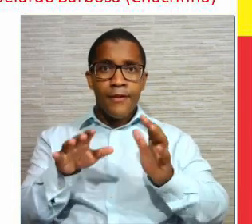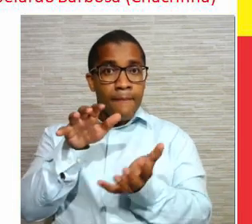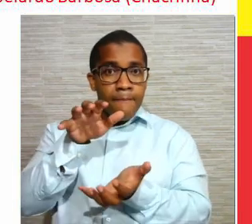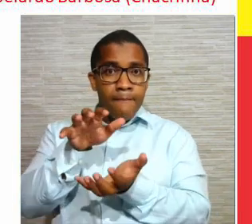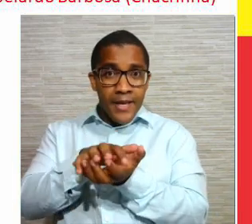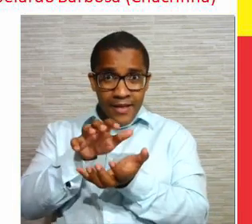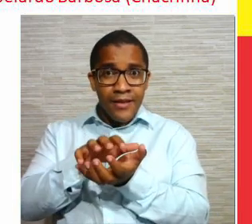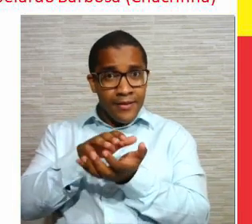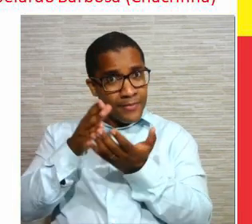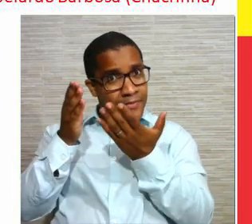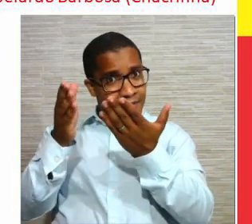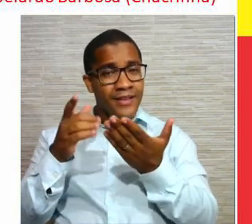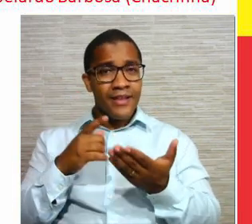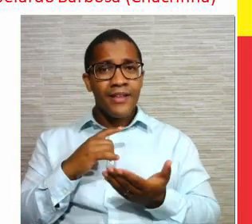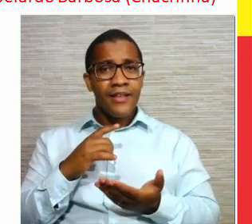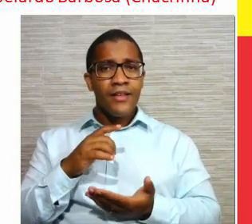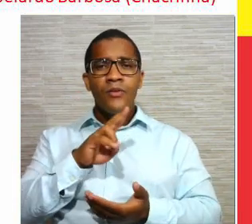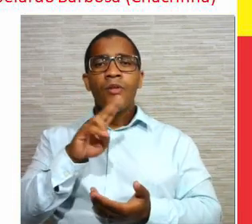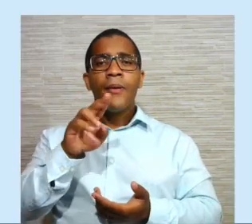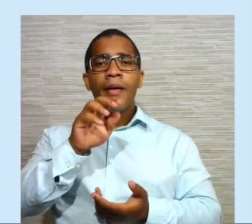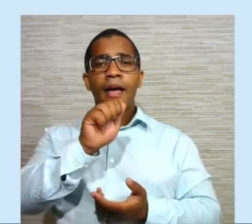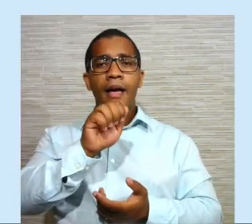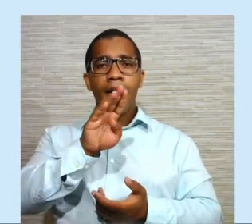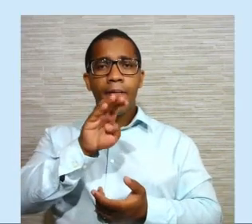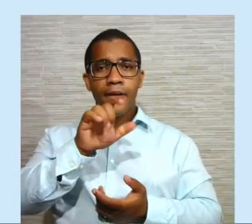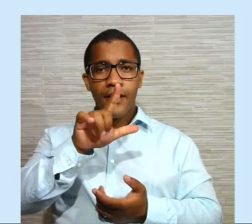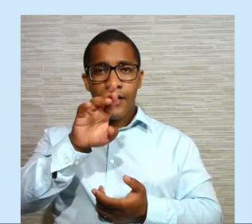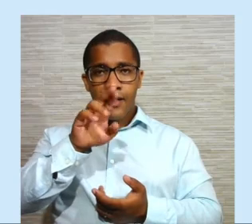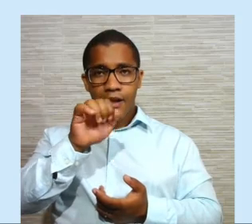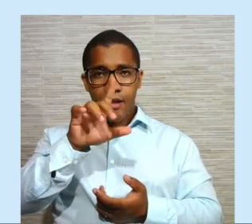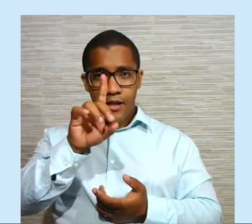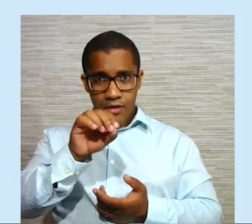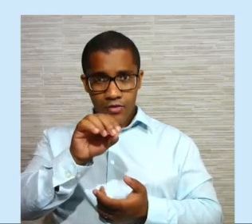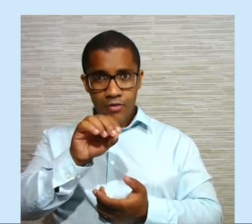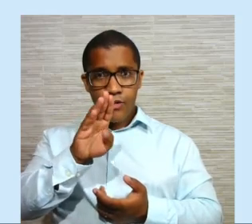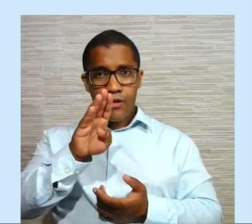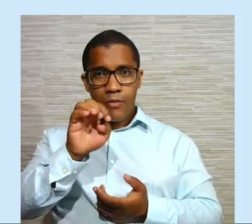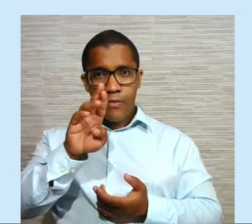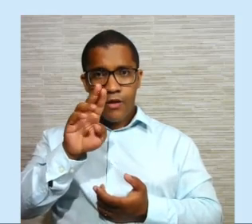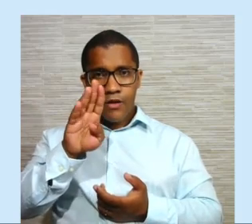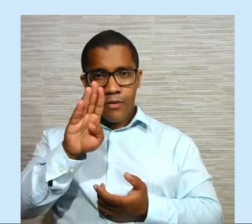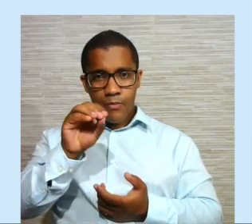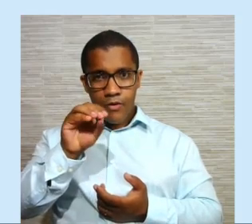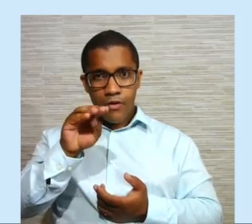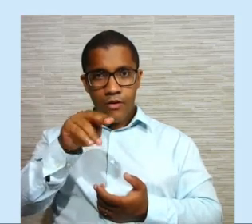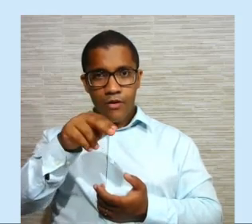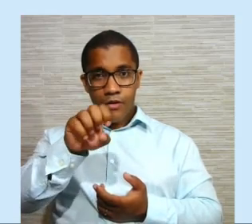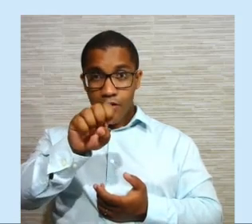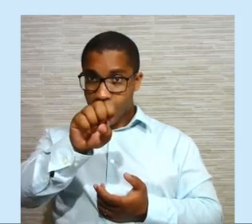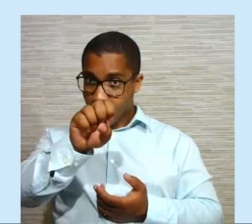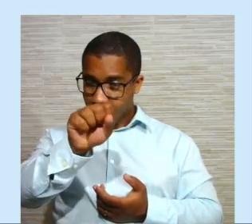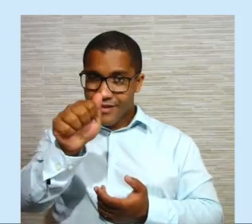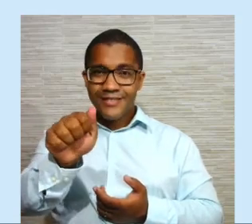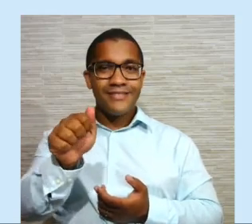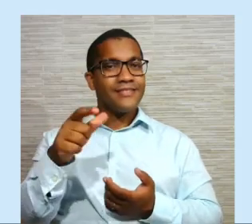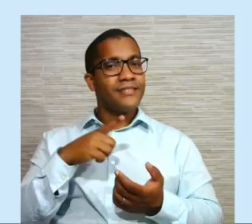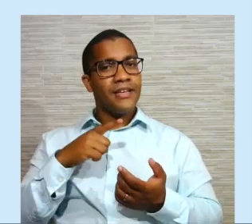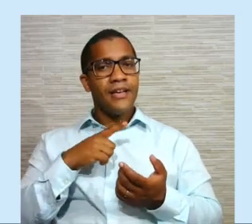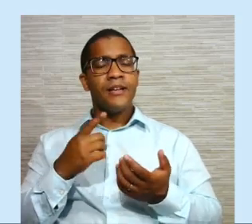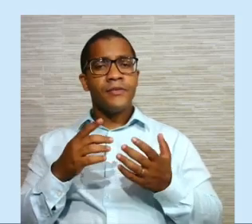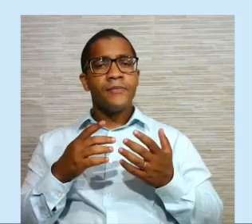Abelardo Barbosa, conhecido como Chacrinha. Então, ele revolucionou também a